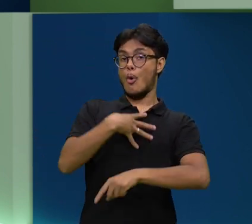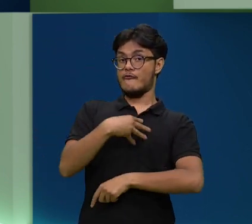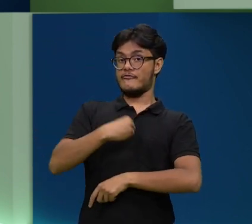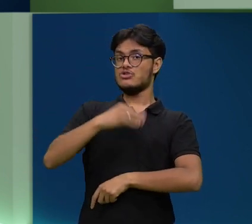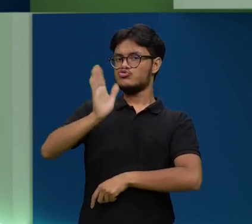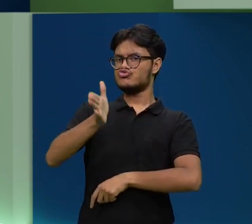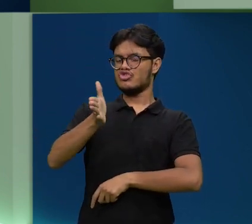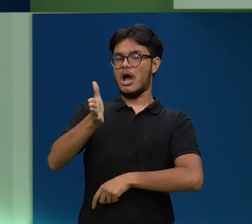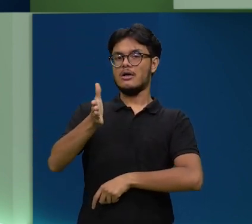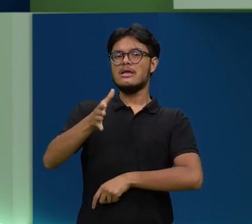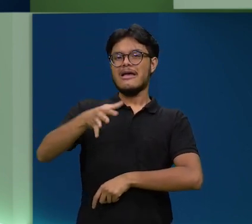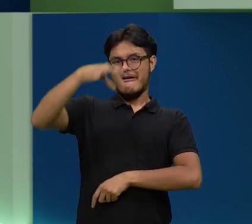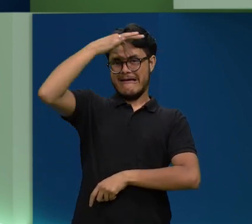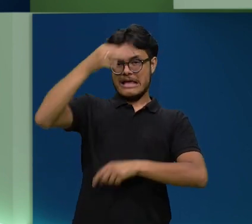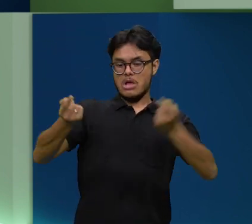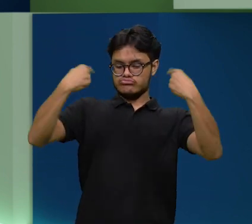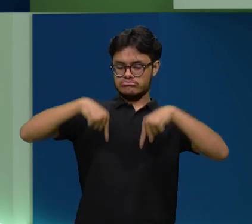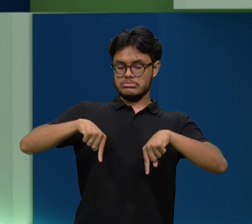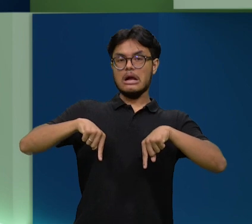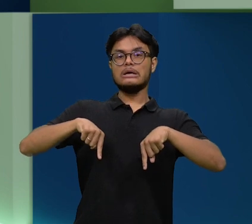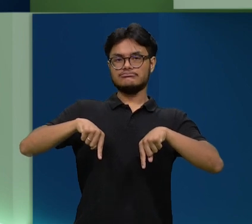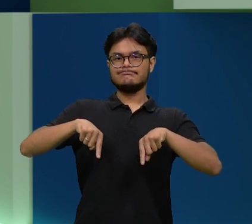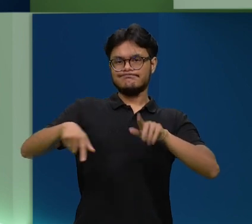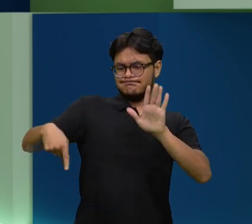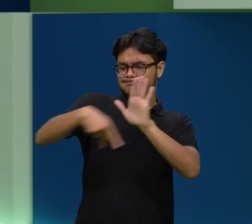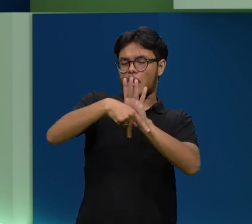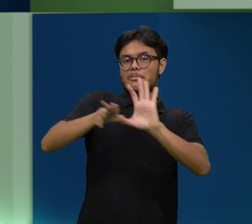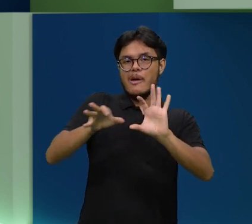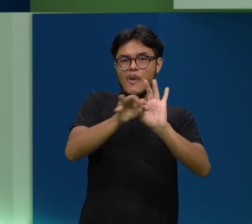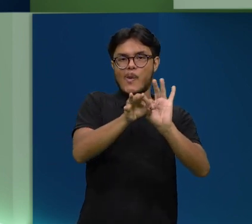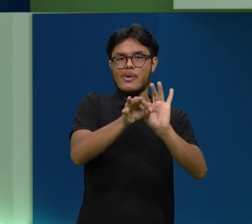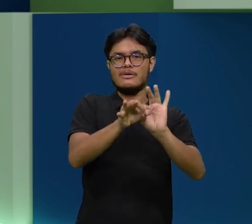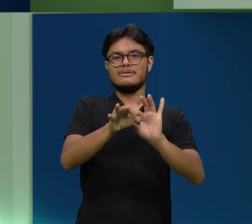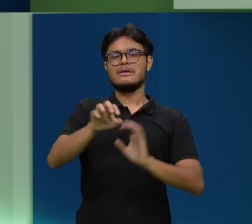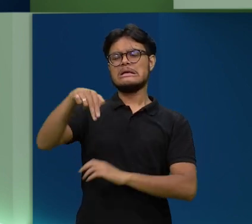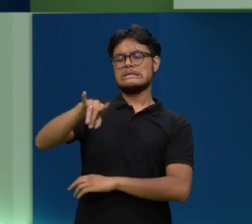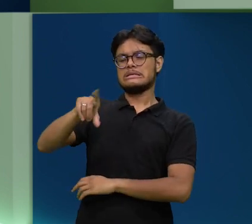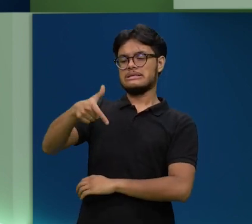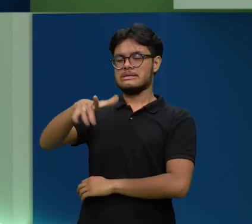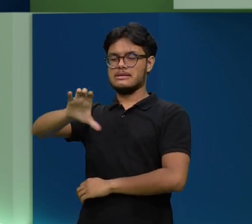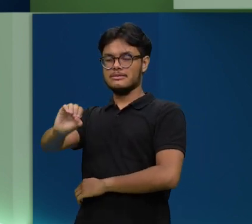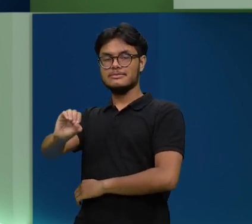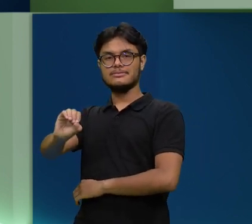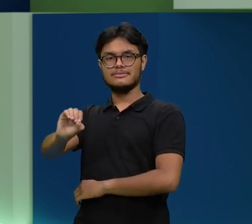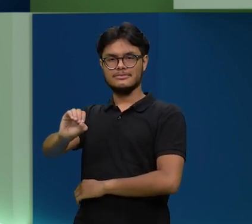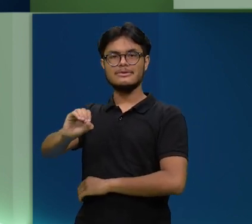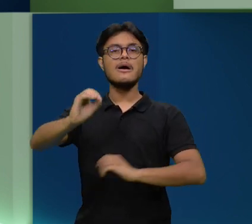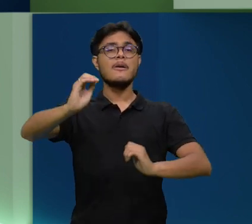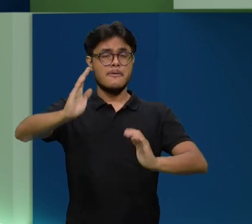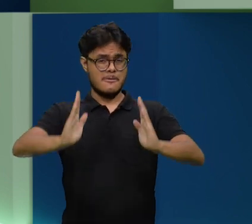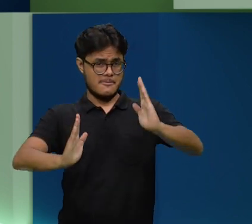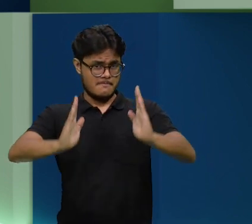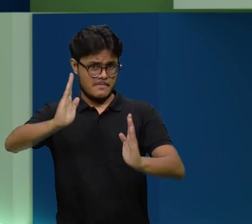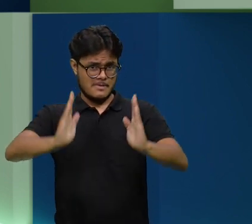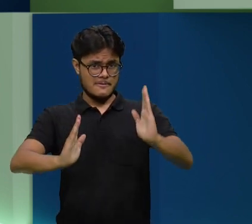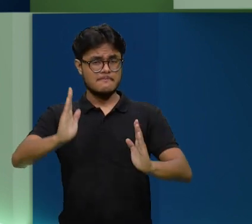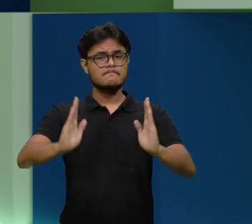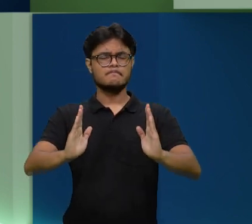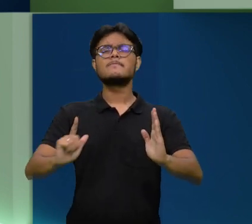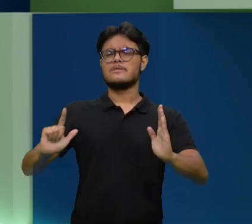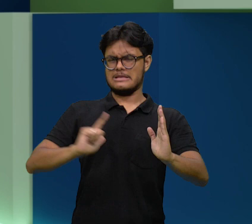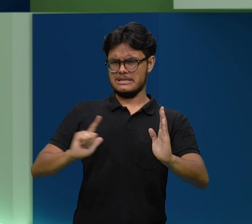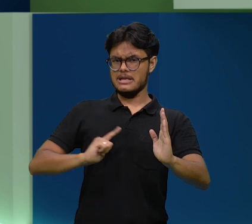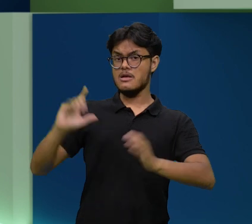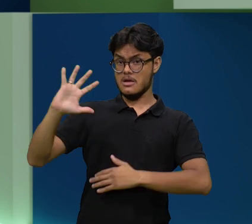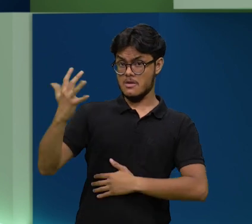que é fixada, que é responsável pela nidação. Então, a fase embrionária que é responsável